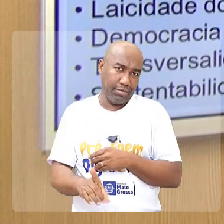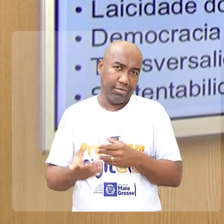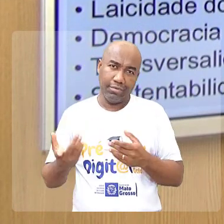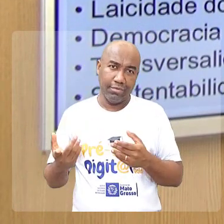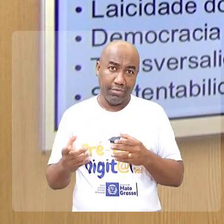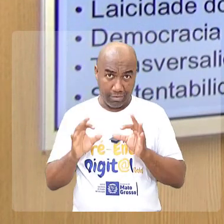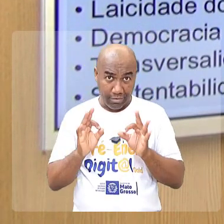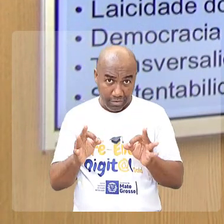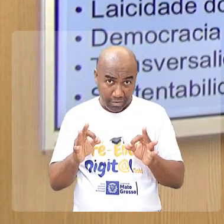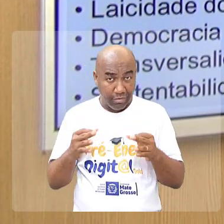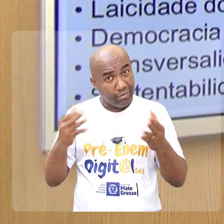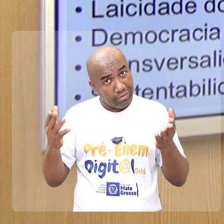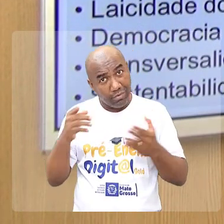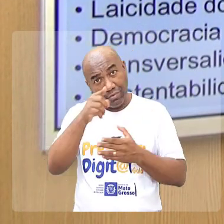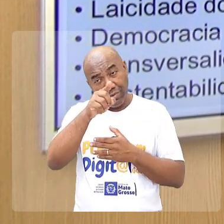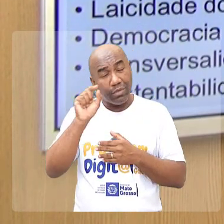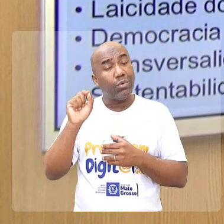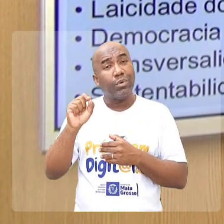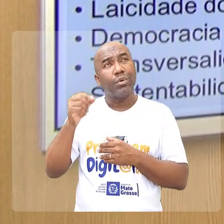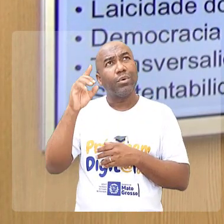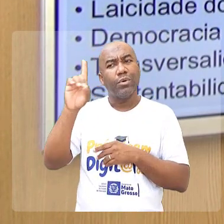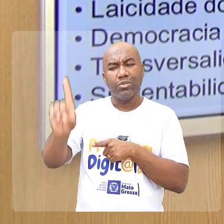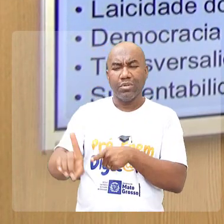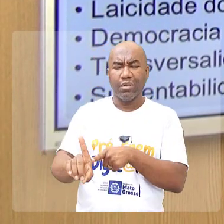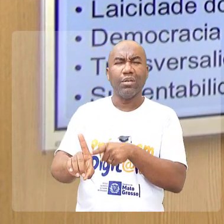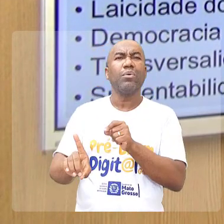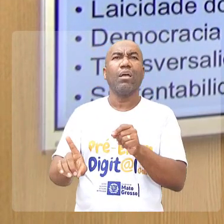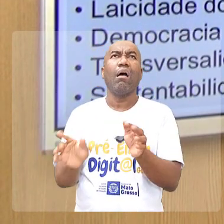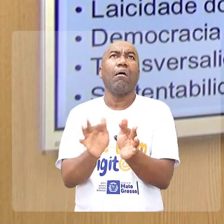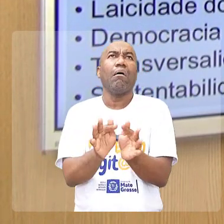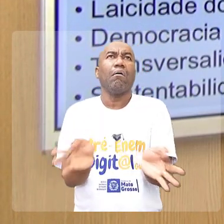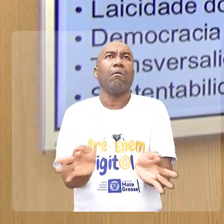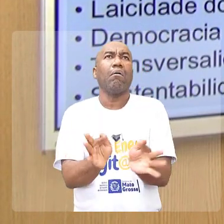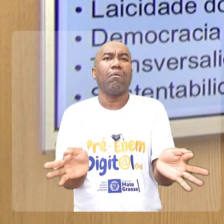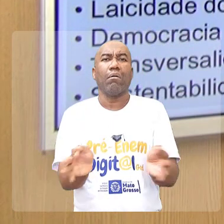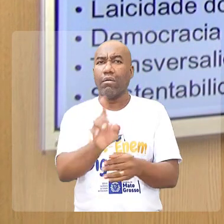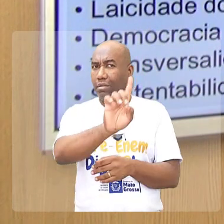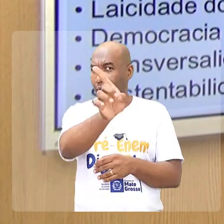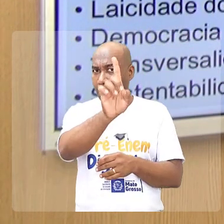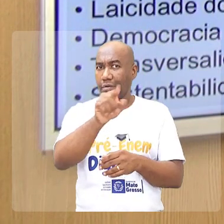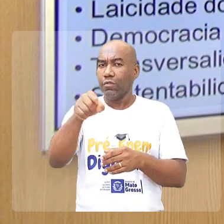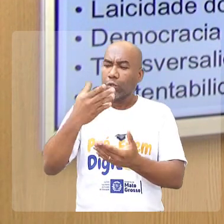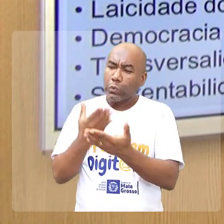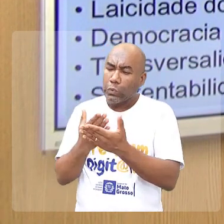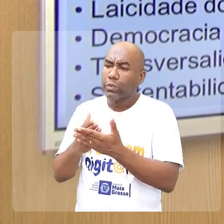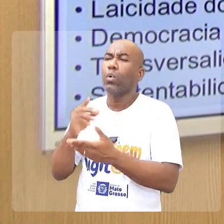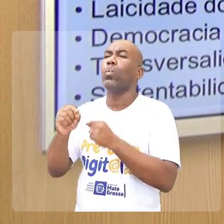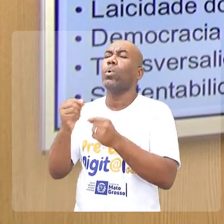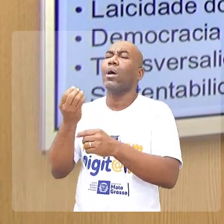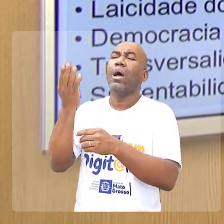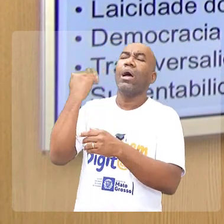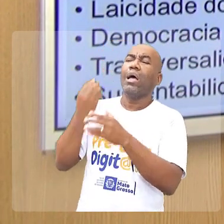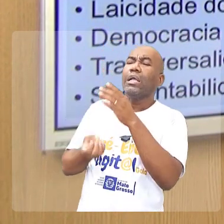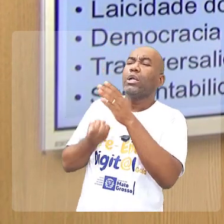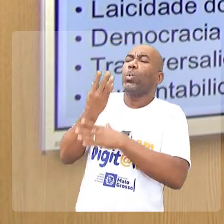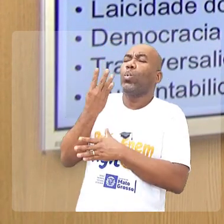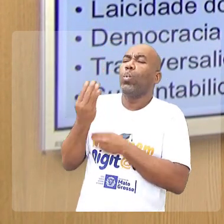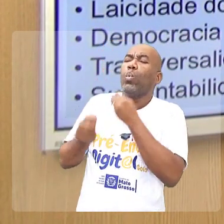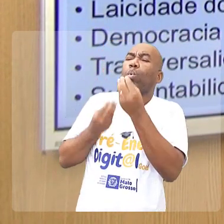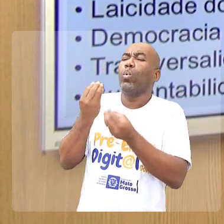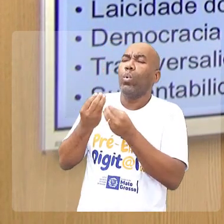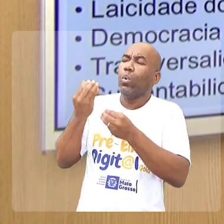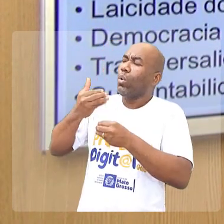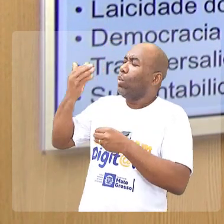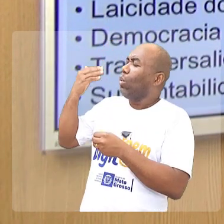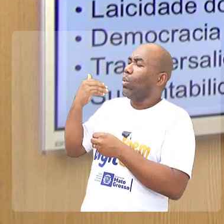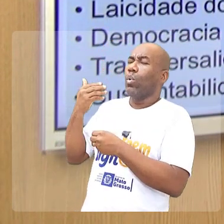direitos humanos, ok? Os direitos humanos existem desde aquela época que eu citei para vocês